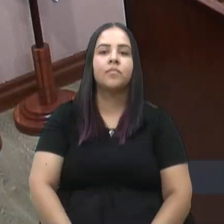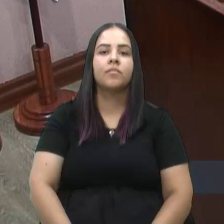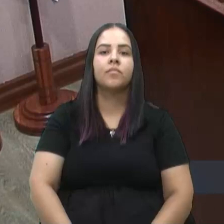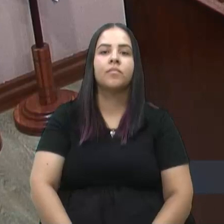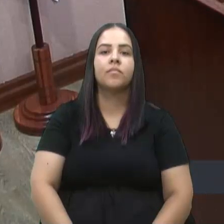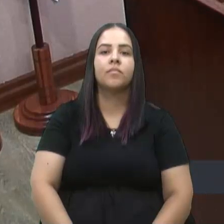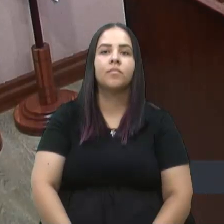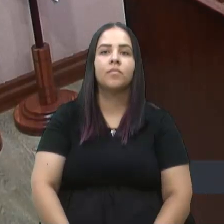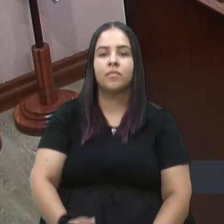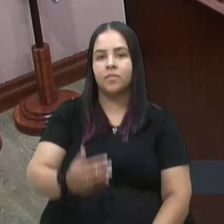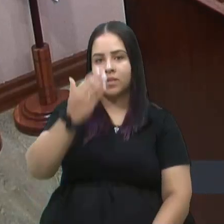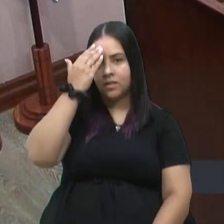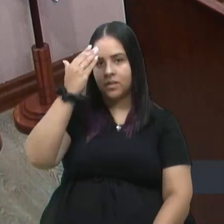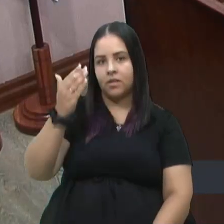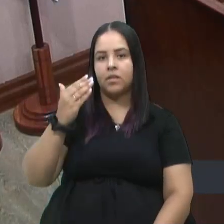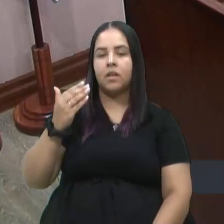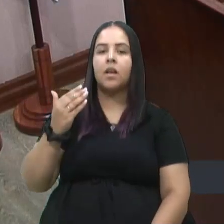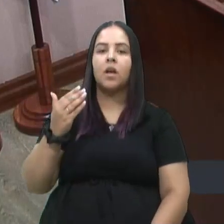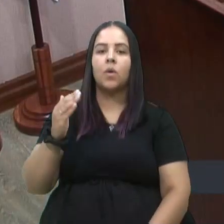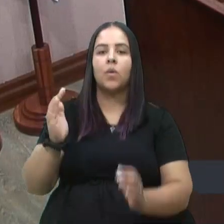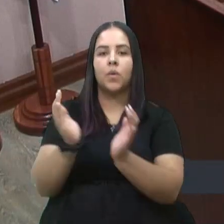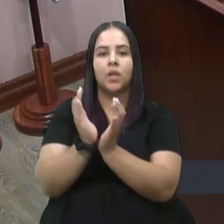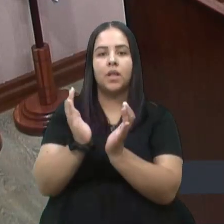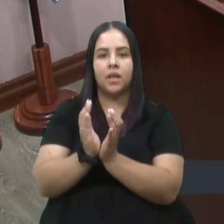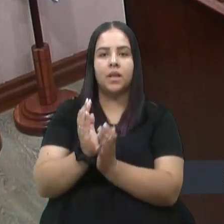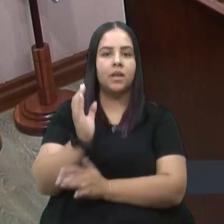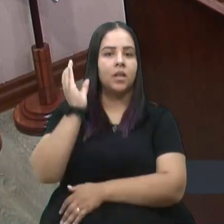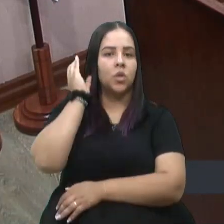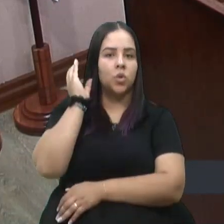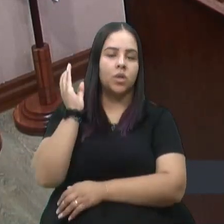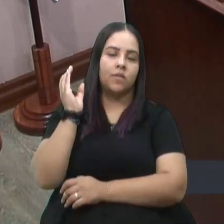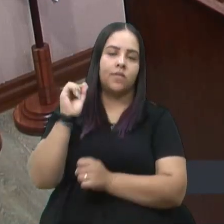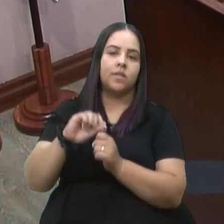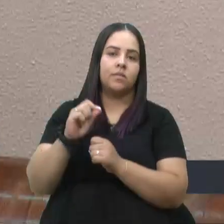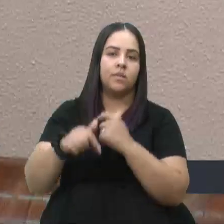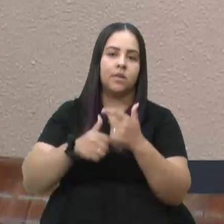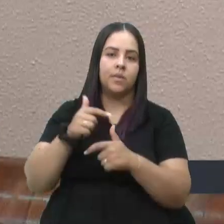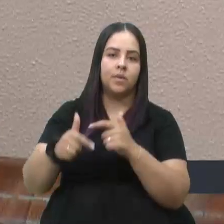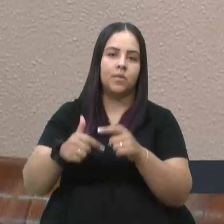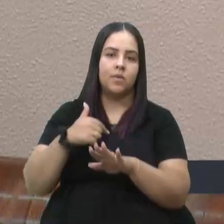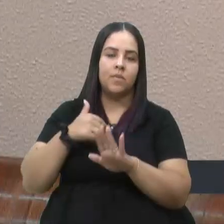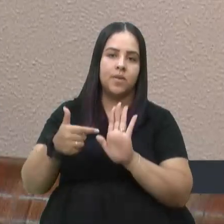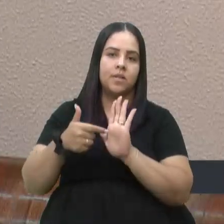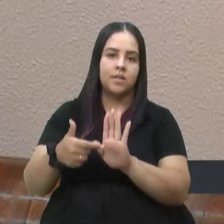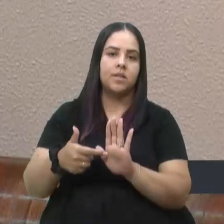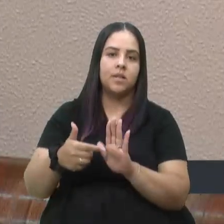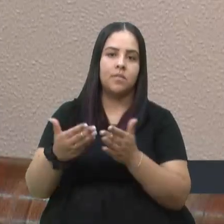quero agradecer ao colega, primeiro vice-almirante Cadore, que conduziu os trabalhos. Estive representando a casa na abertura do ano